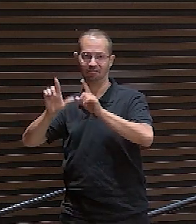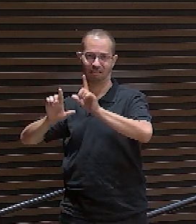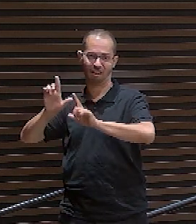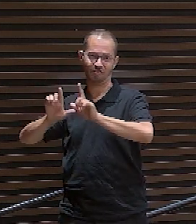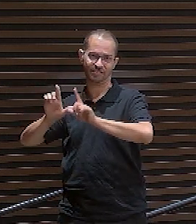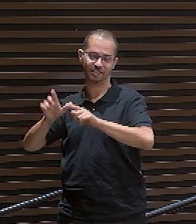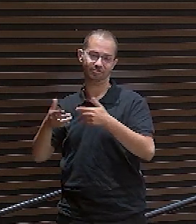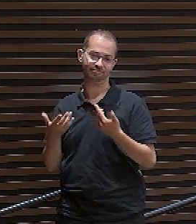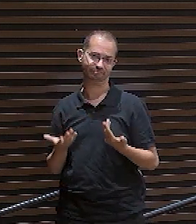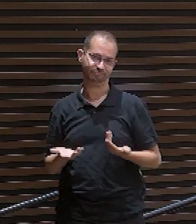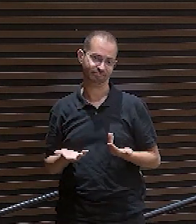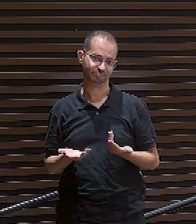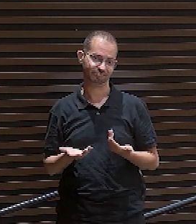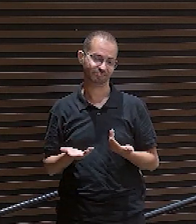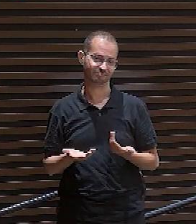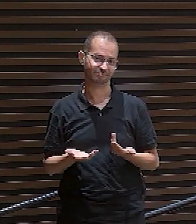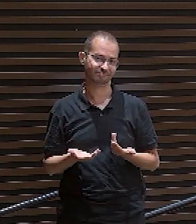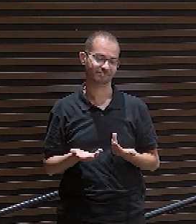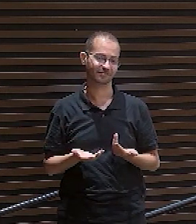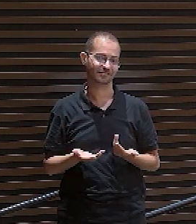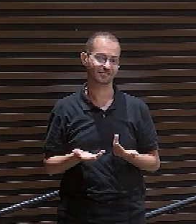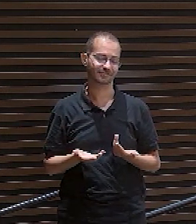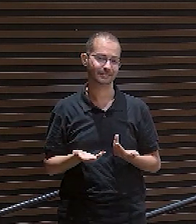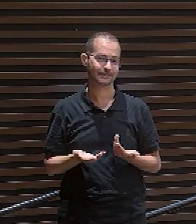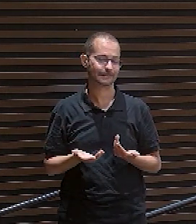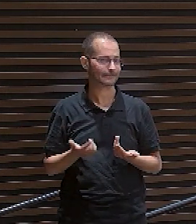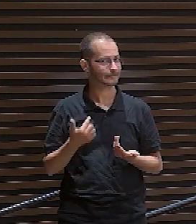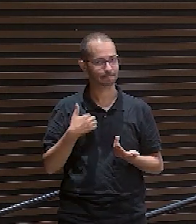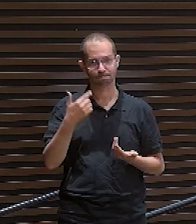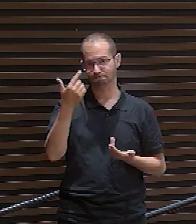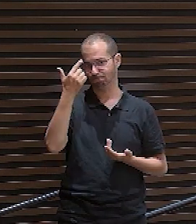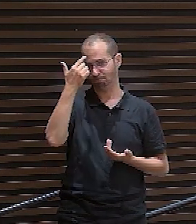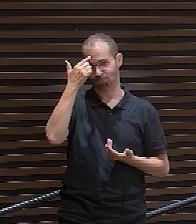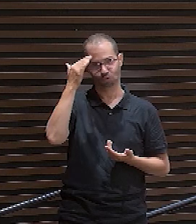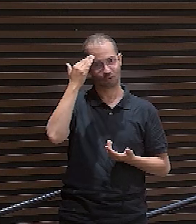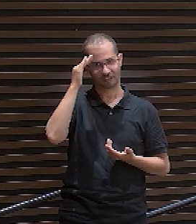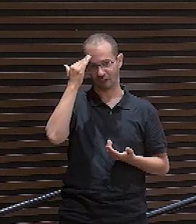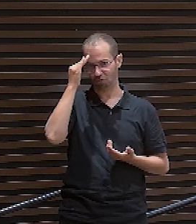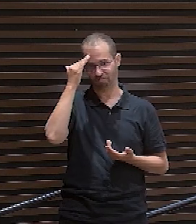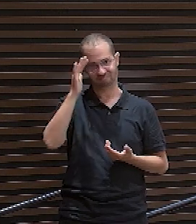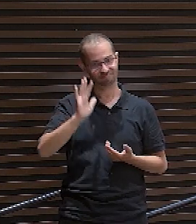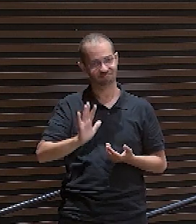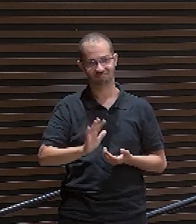Eu não sei, não cabe na minha cabeça.